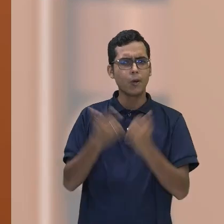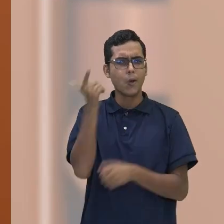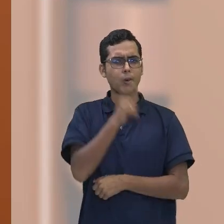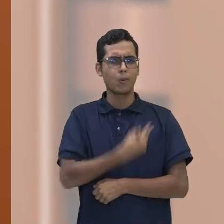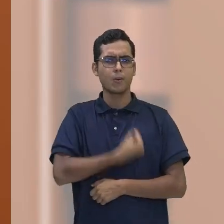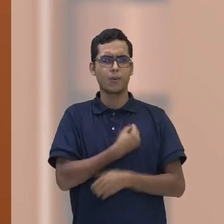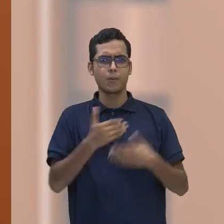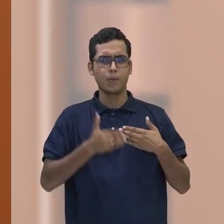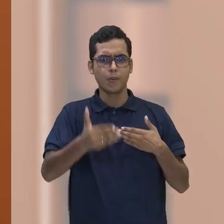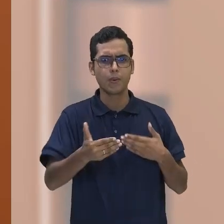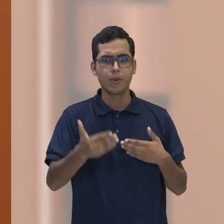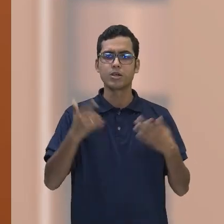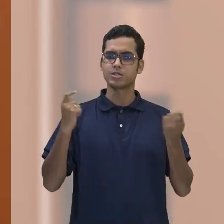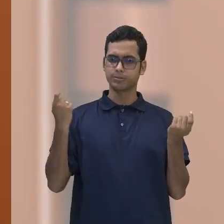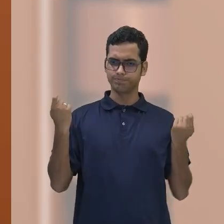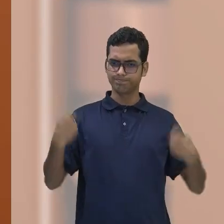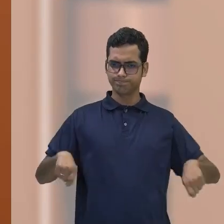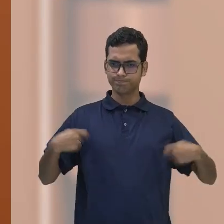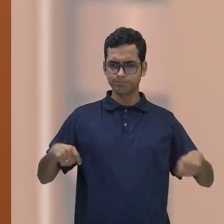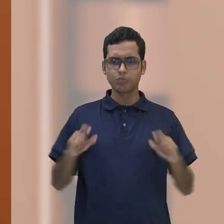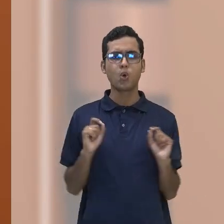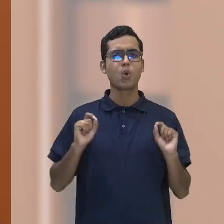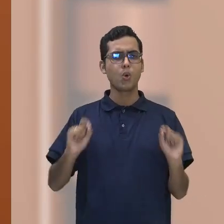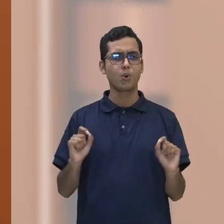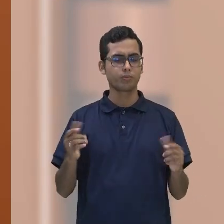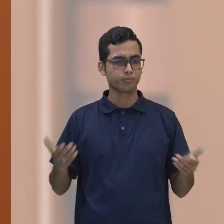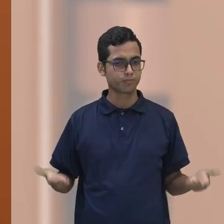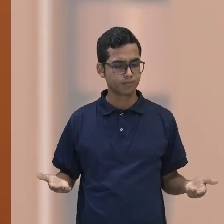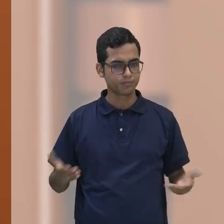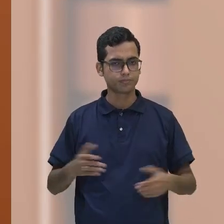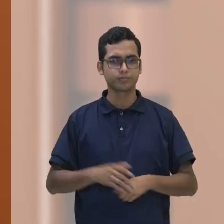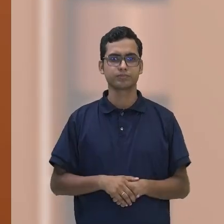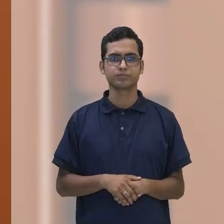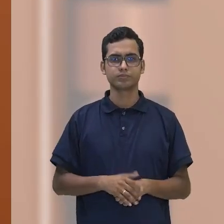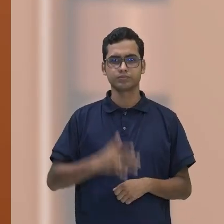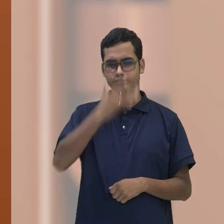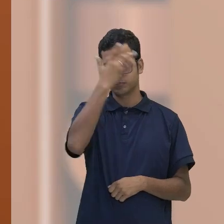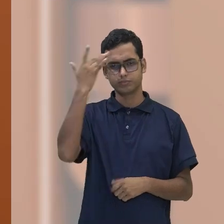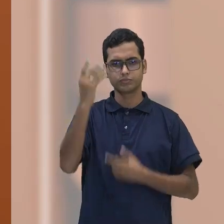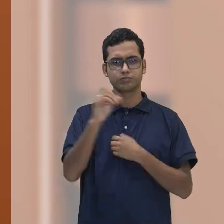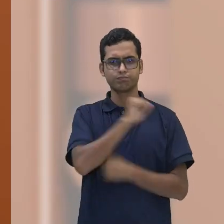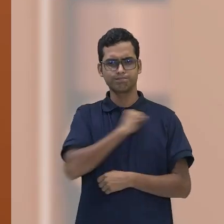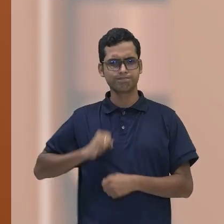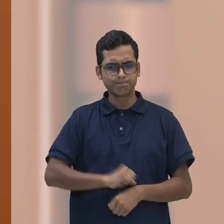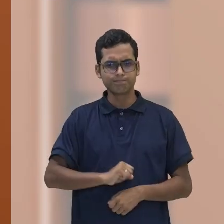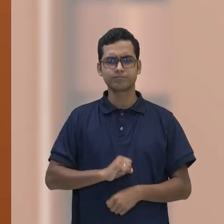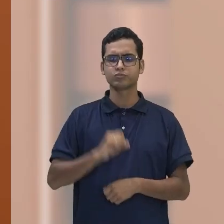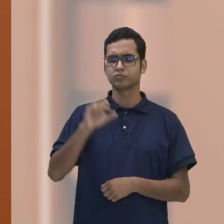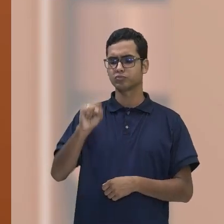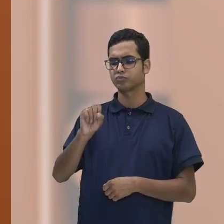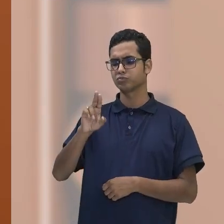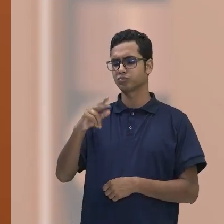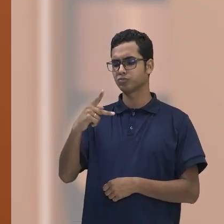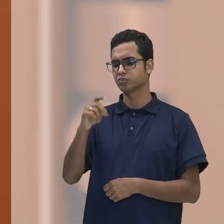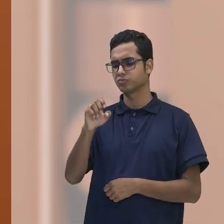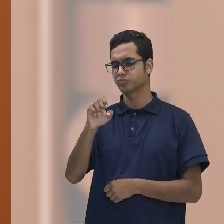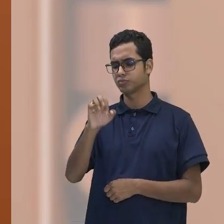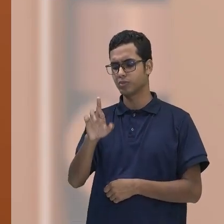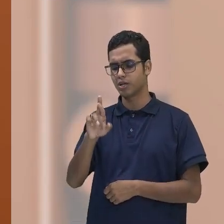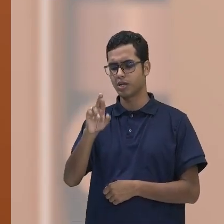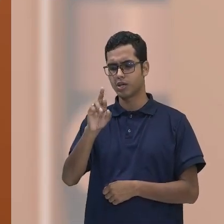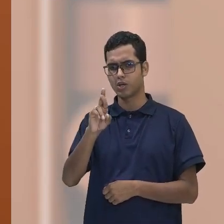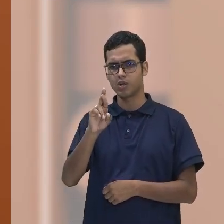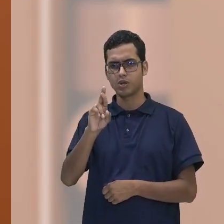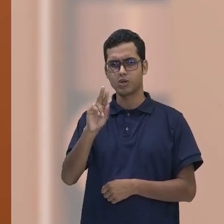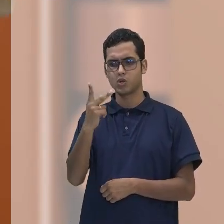isso, nós precisamos do quê? Nós precisamos ser o quê? Super-homem. Olha a ideia de super-homem de Nietzsche. Eu não é